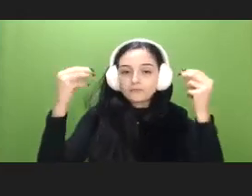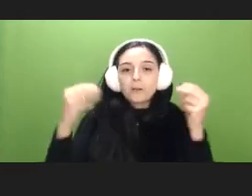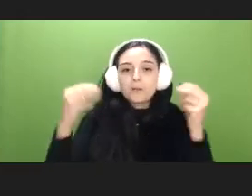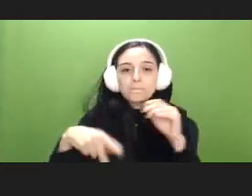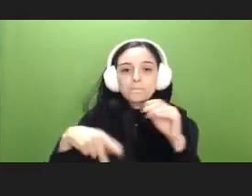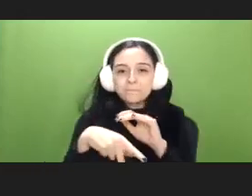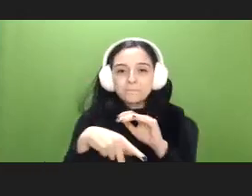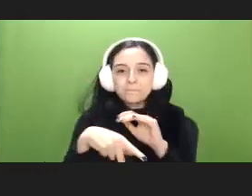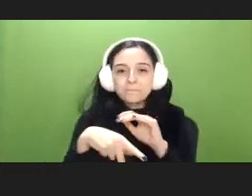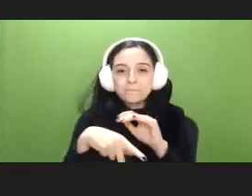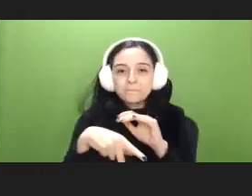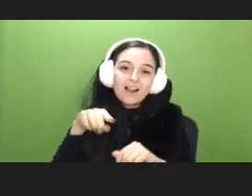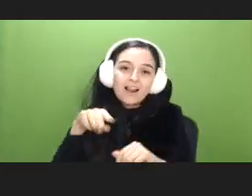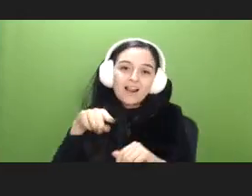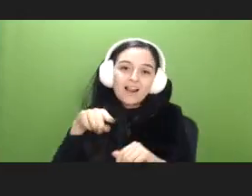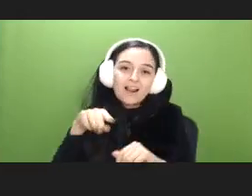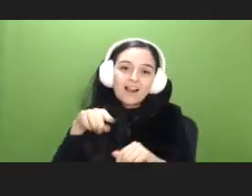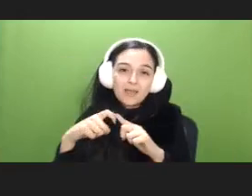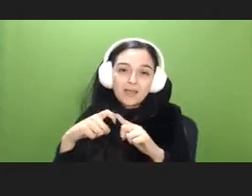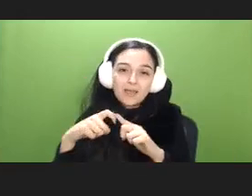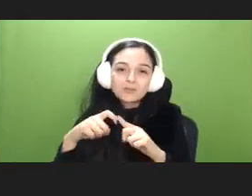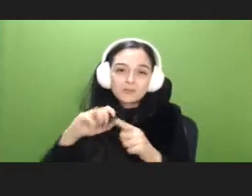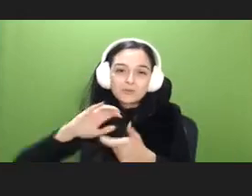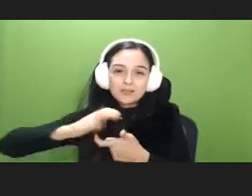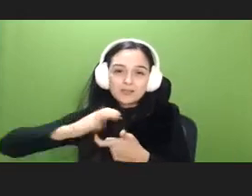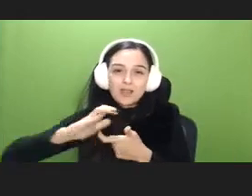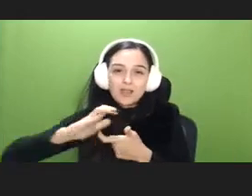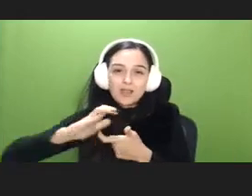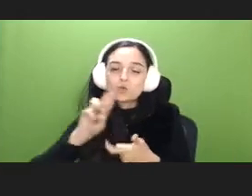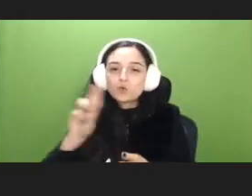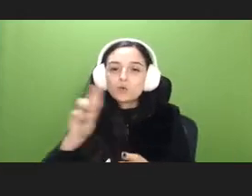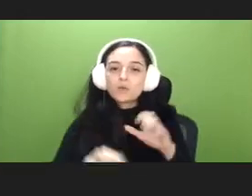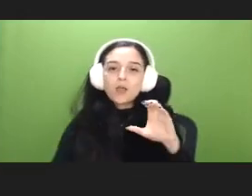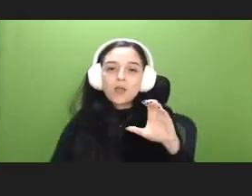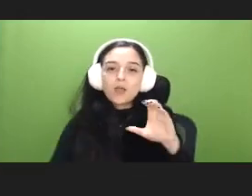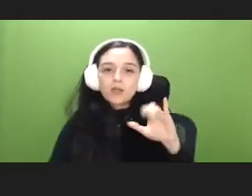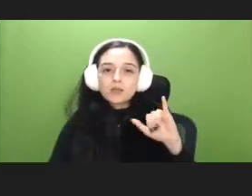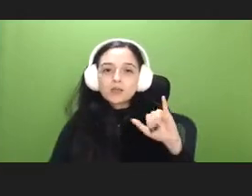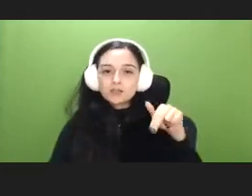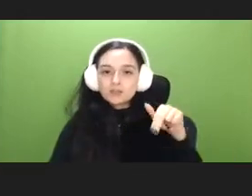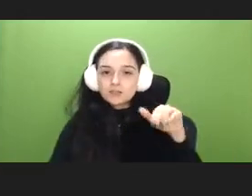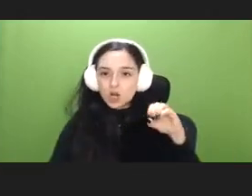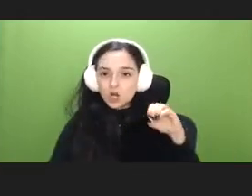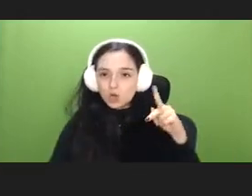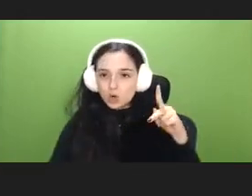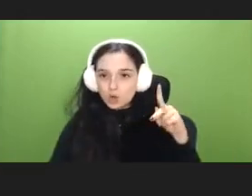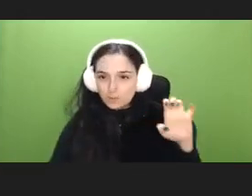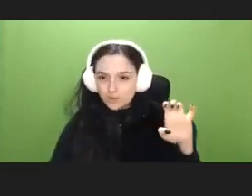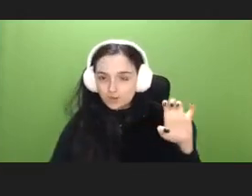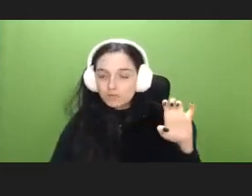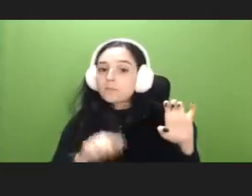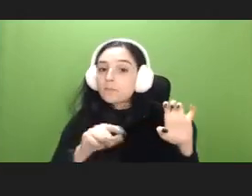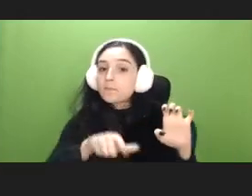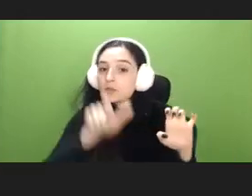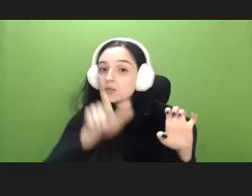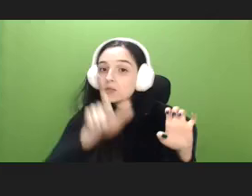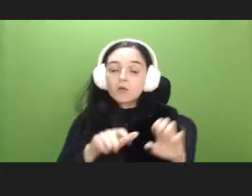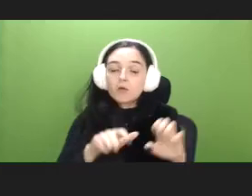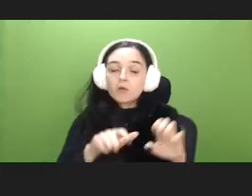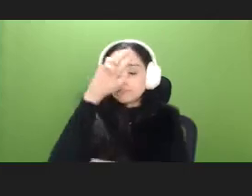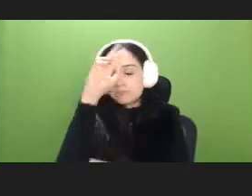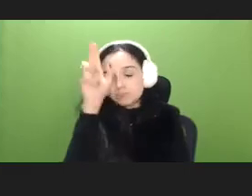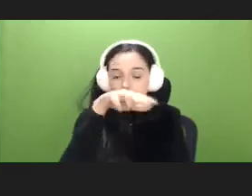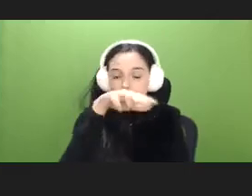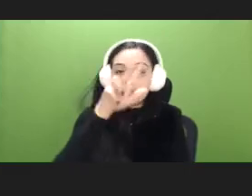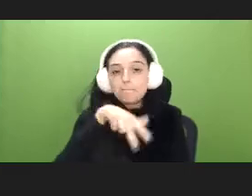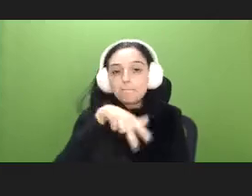é síncope, né, quando há uma perda da consciência, a pessoa apaga, né, e cai no chão,